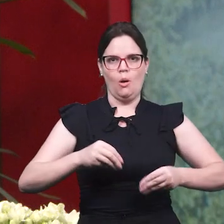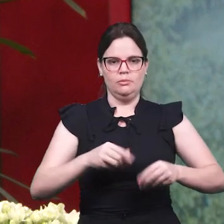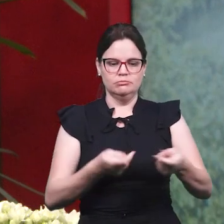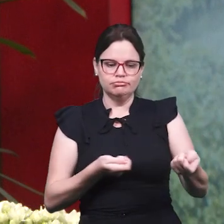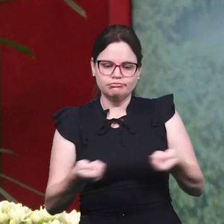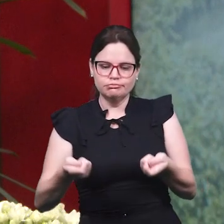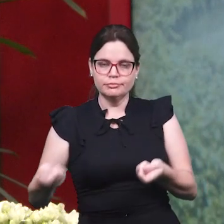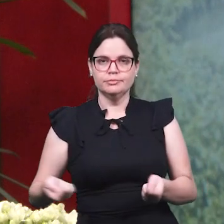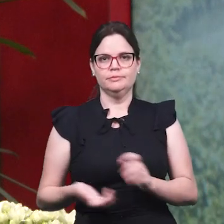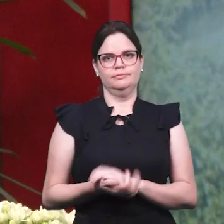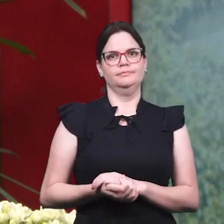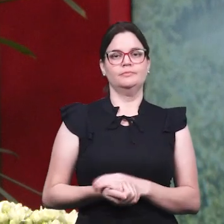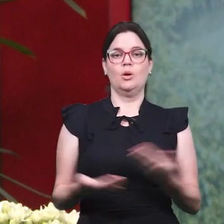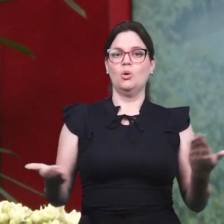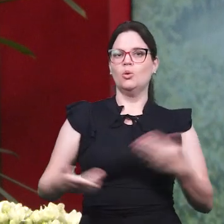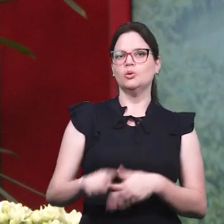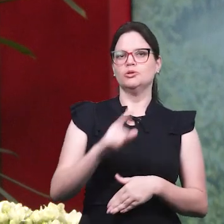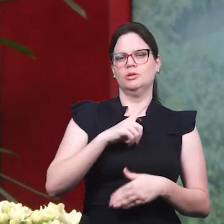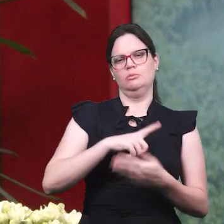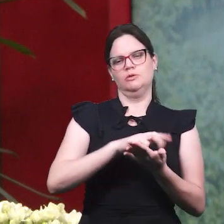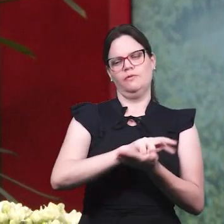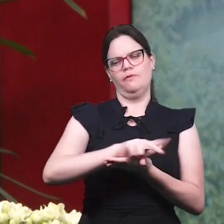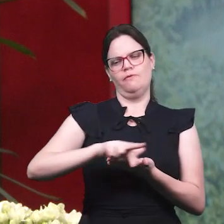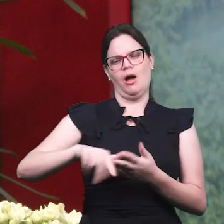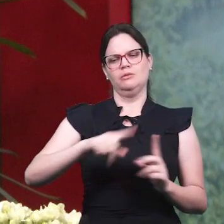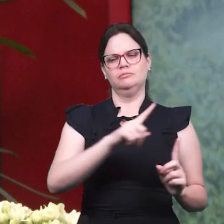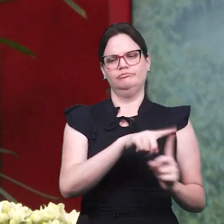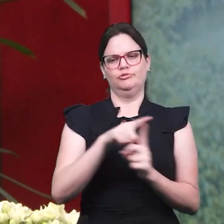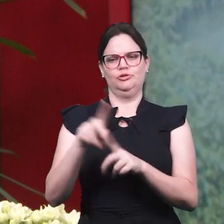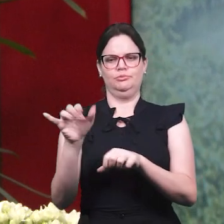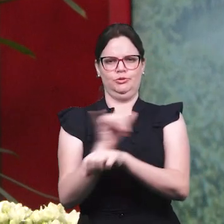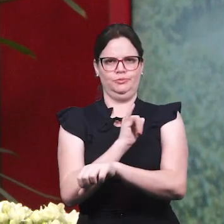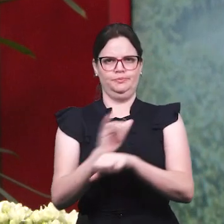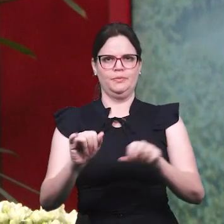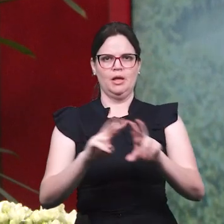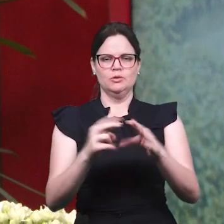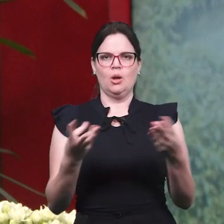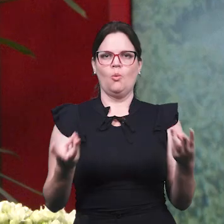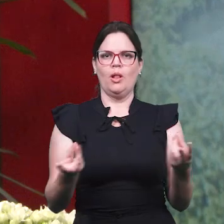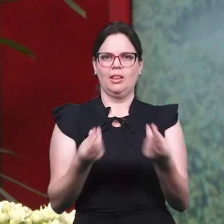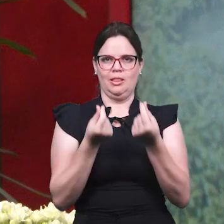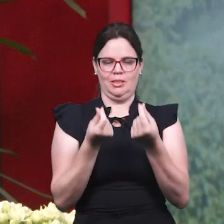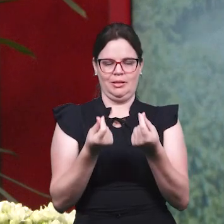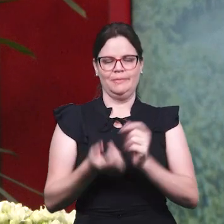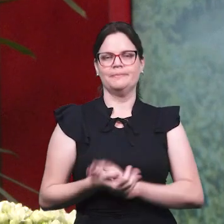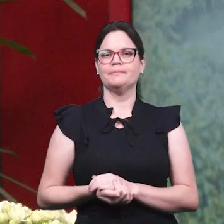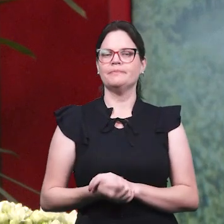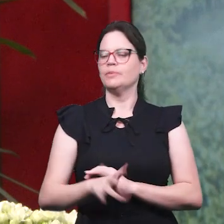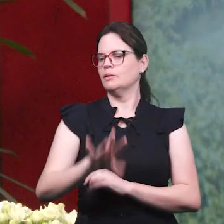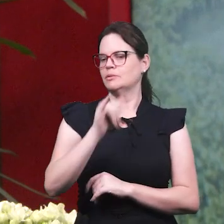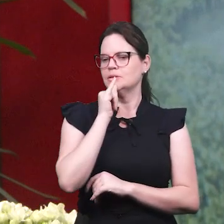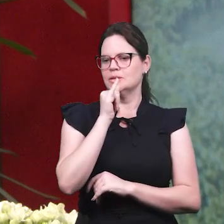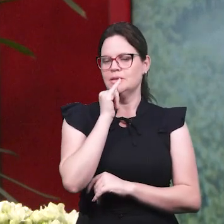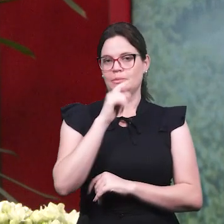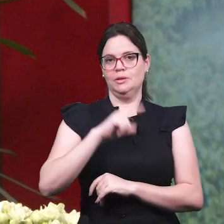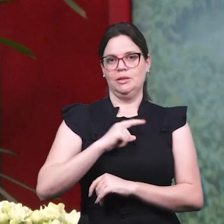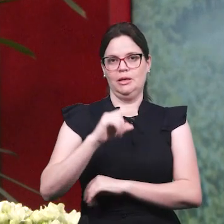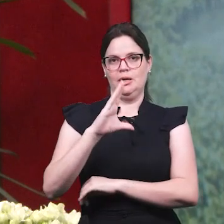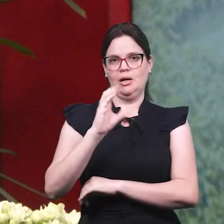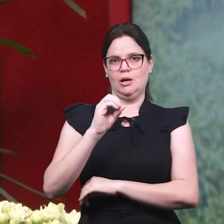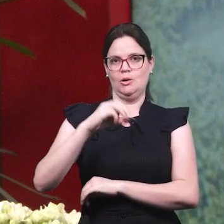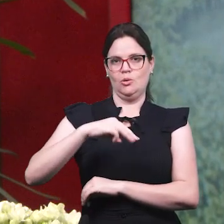tem várias alternativas para trabalhar a qualidade de um solo. A gente tem, por exemplo, a